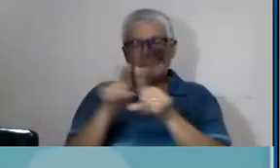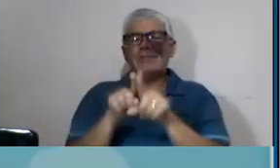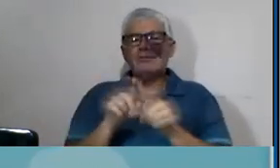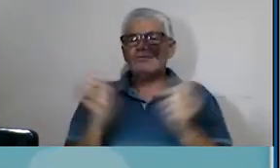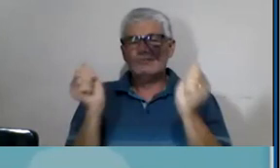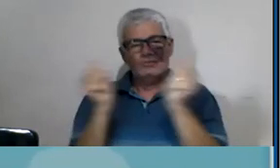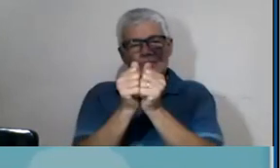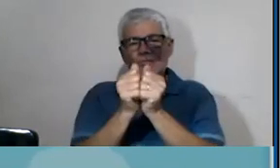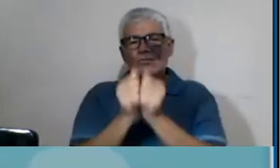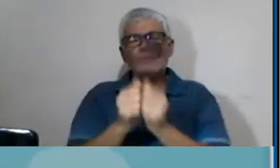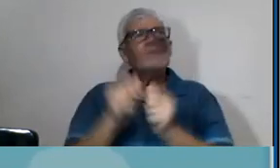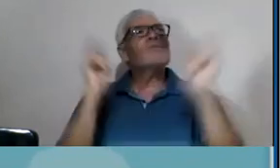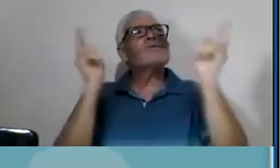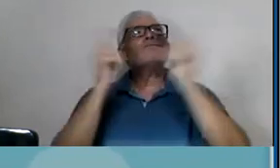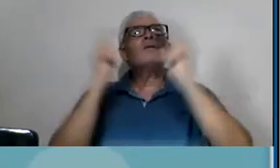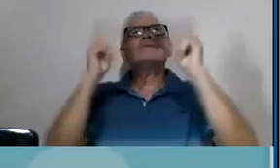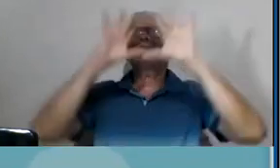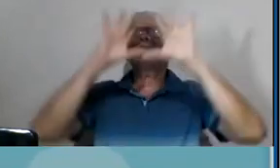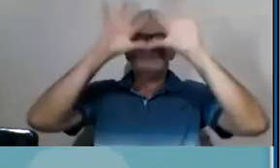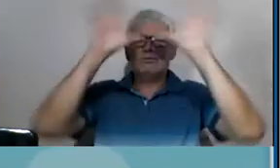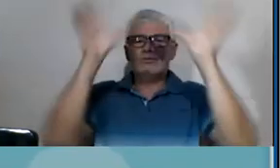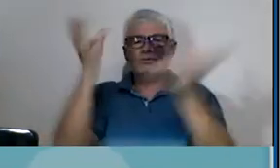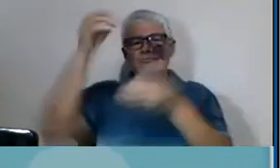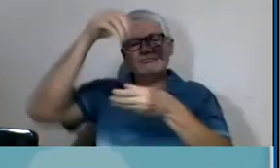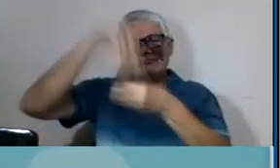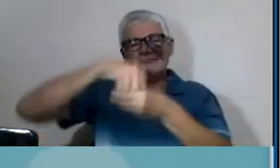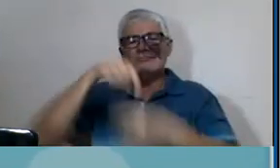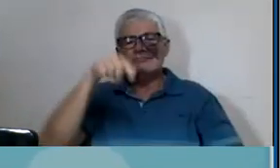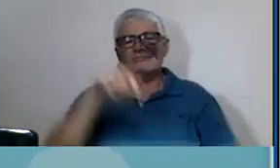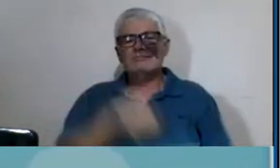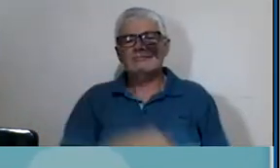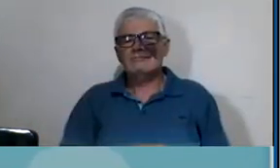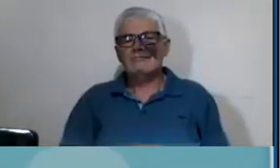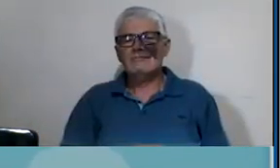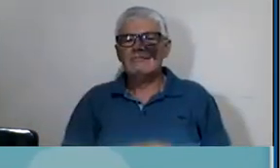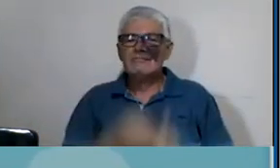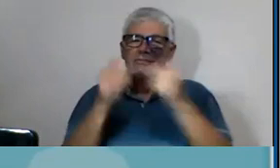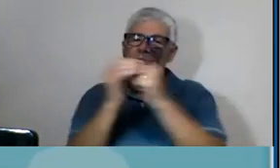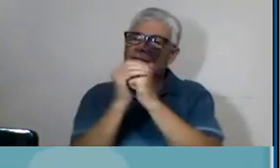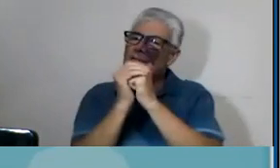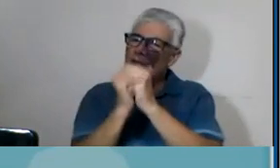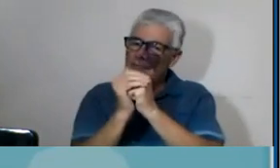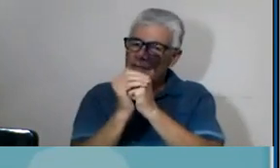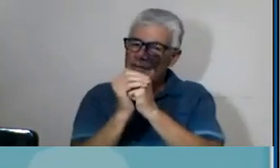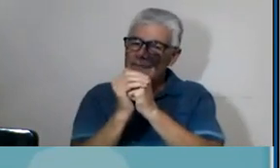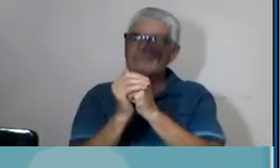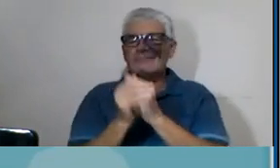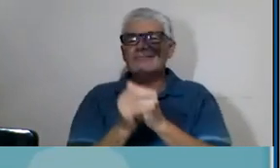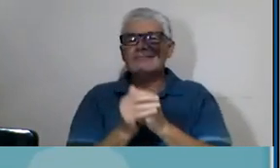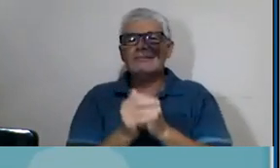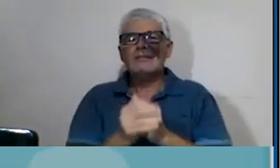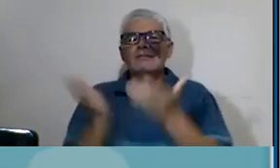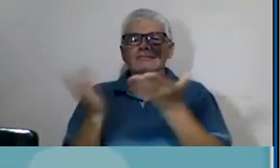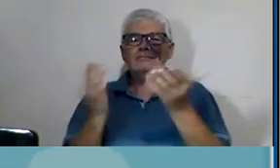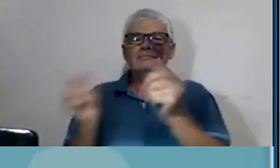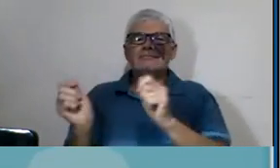de repente, o Renan pediu para eu, né, passar a palavra hoje, e cá